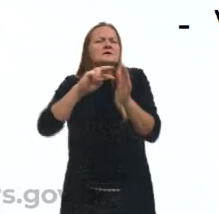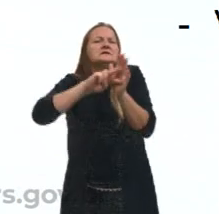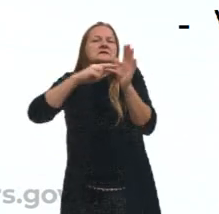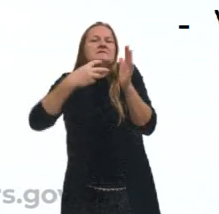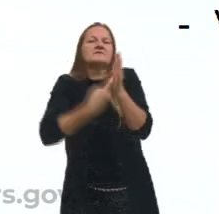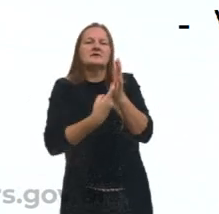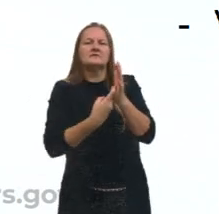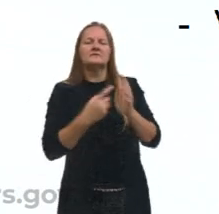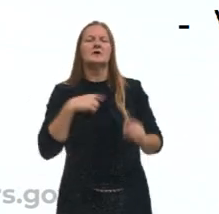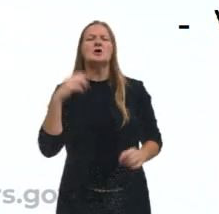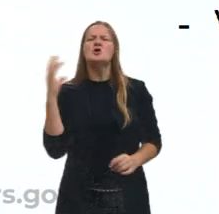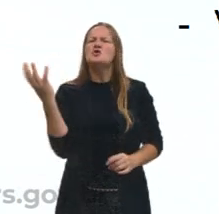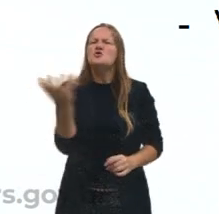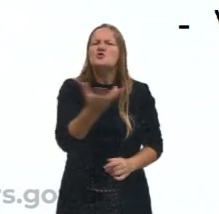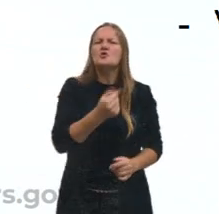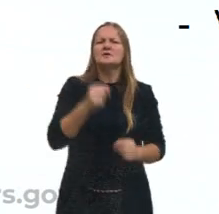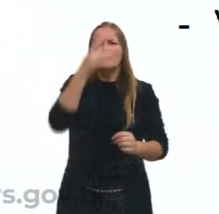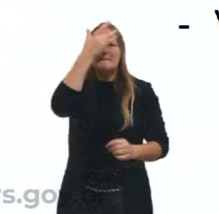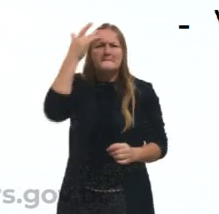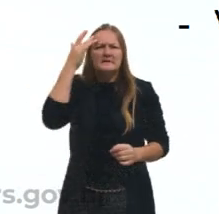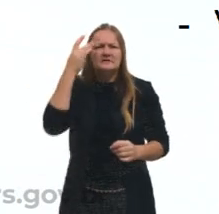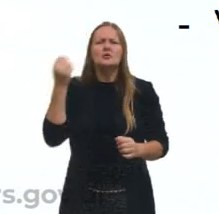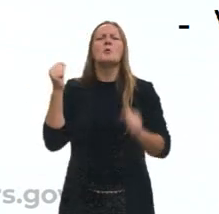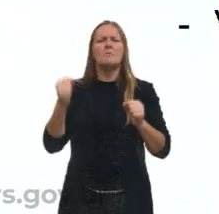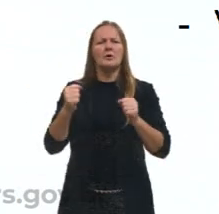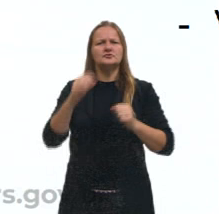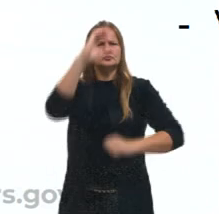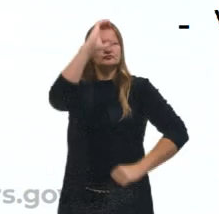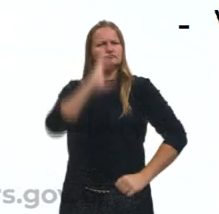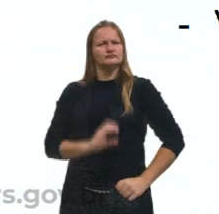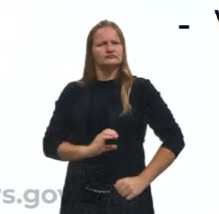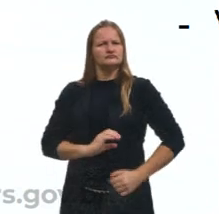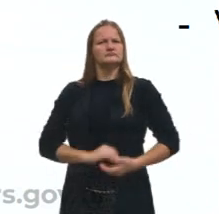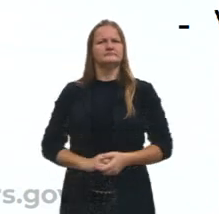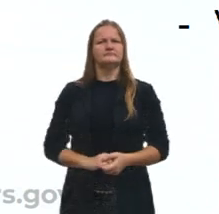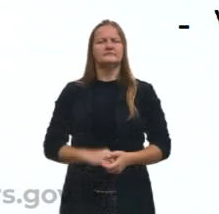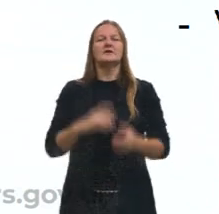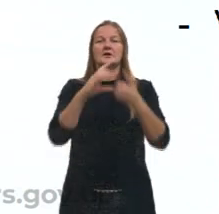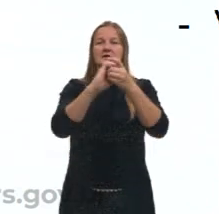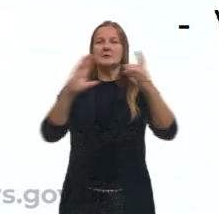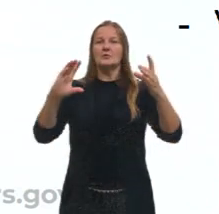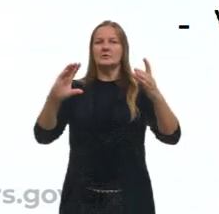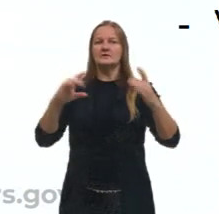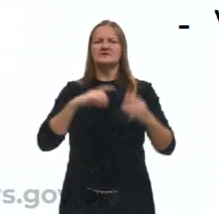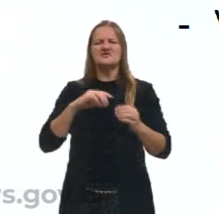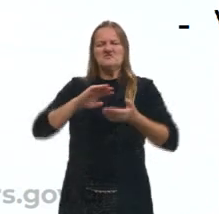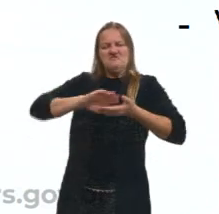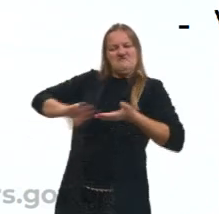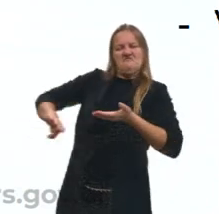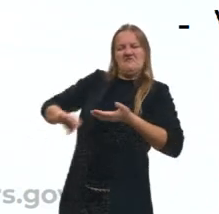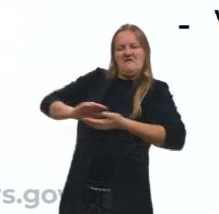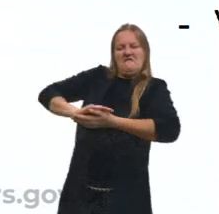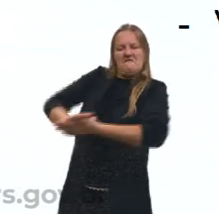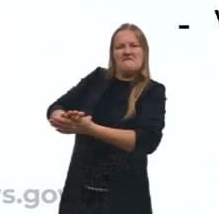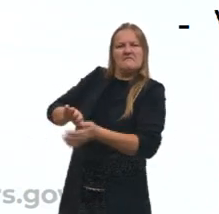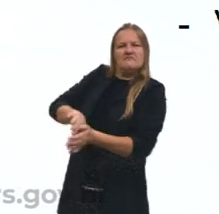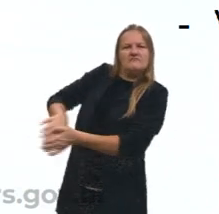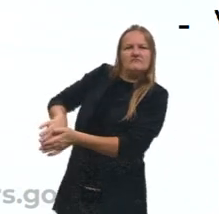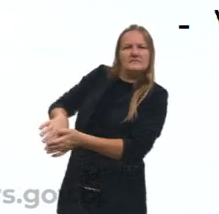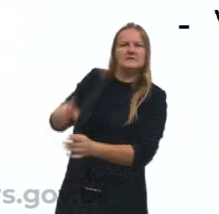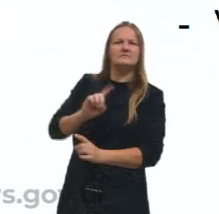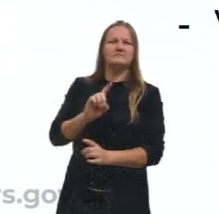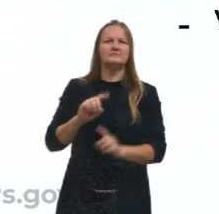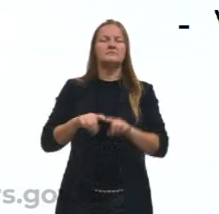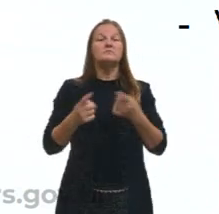que que todas as pessoas são consideradas cidadãs a gente tem uma democracia que ela não exclui ninguém mas